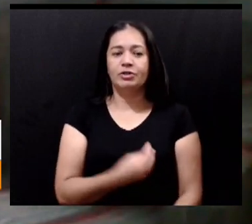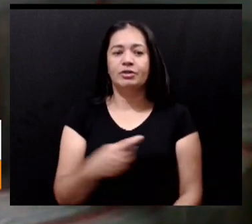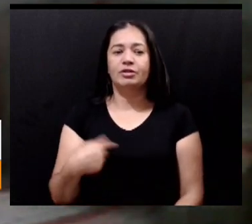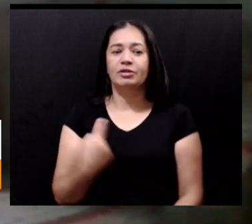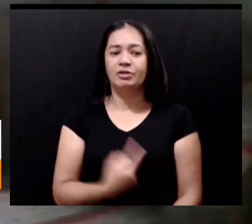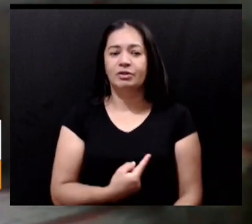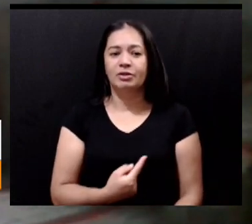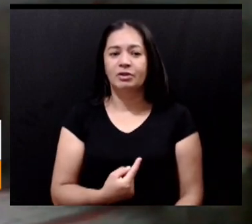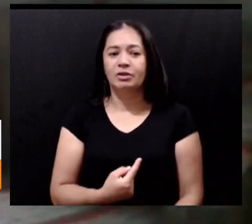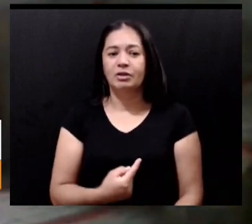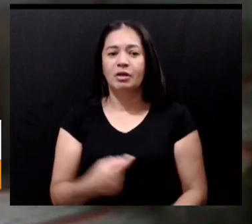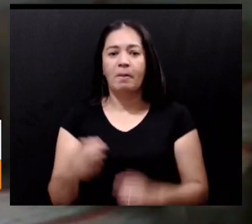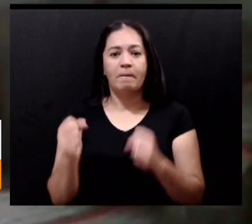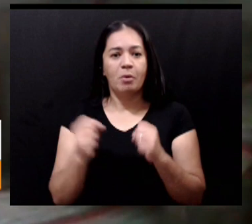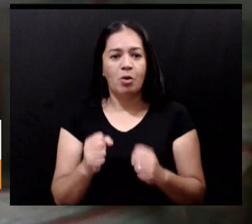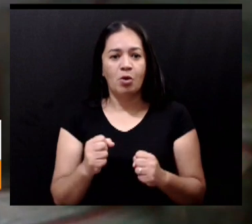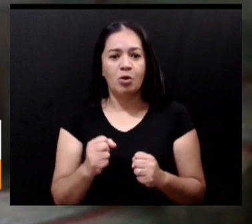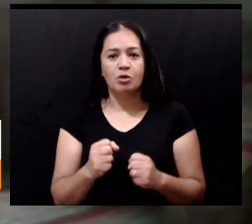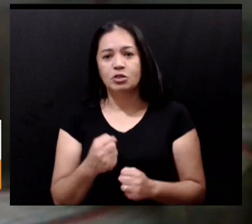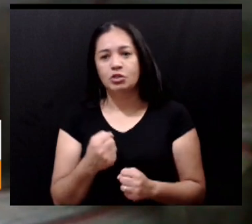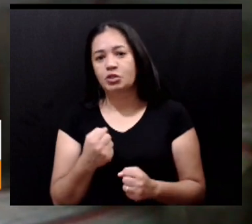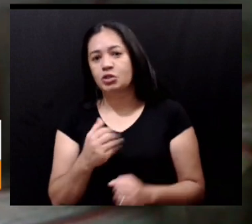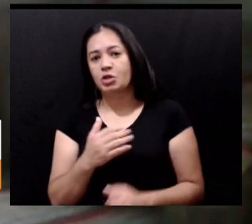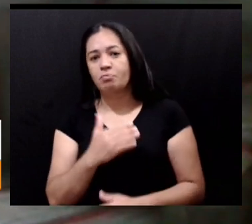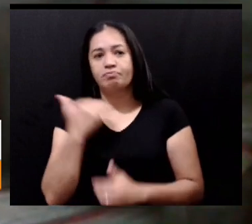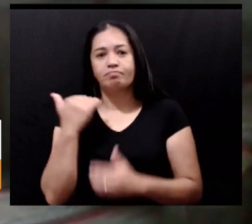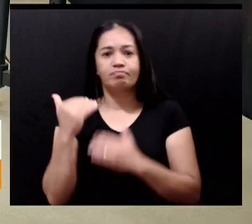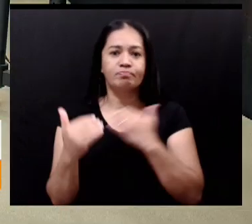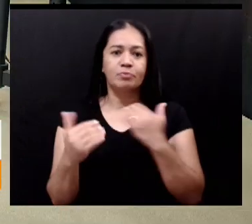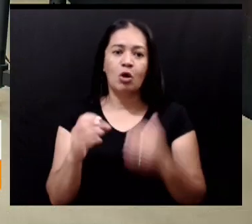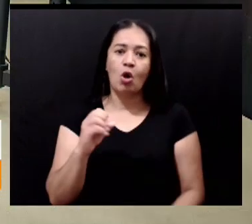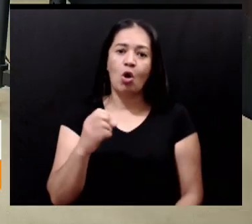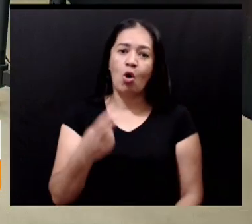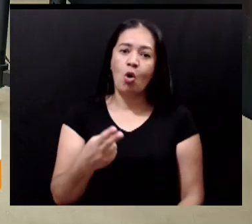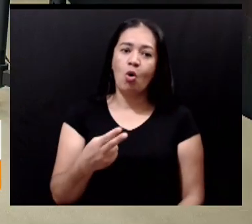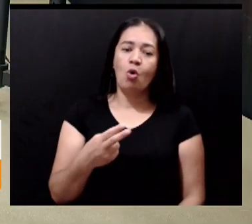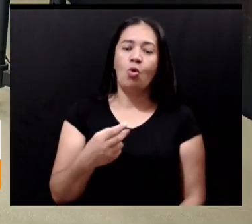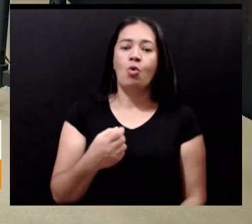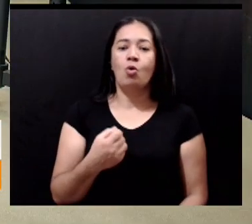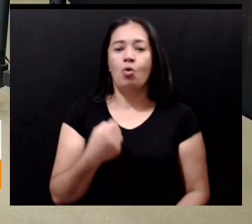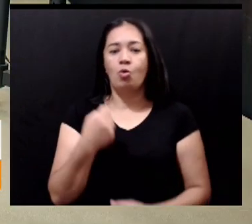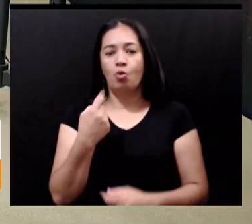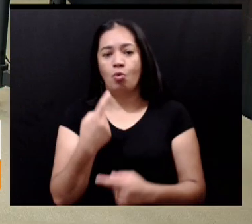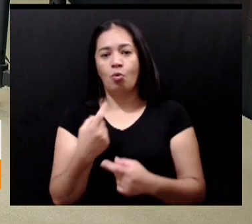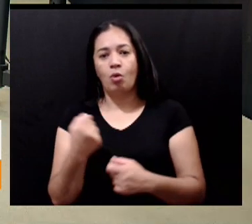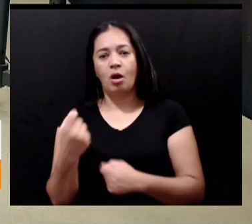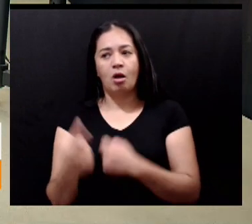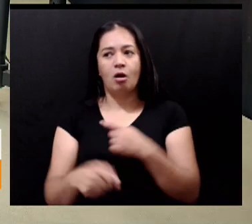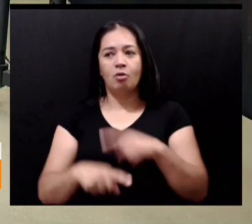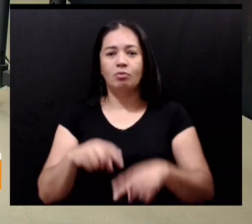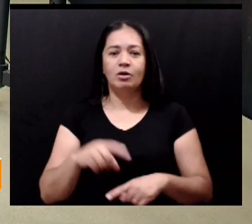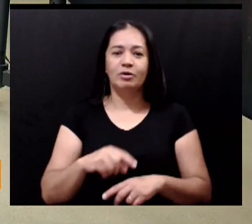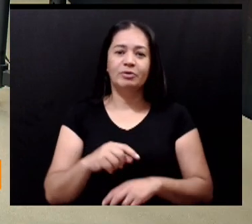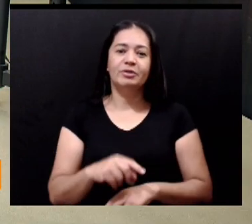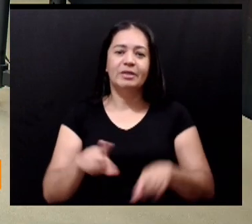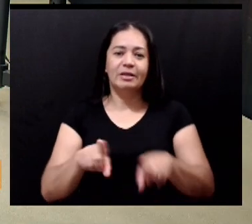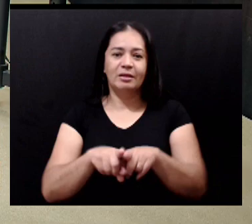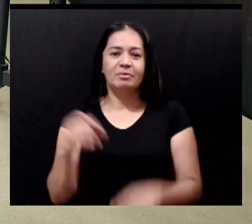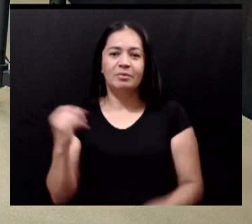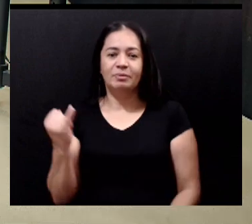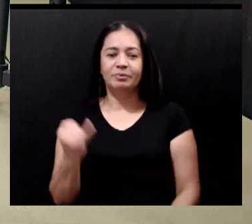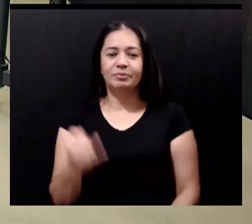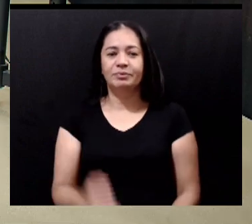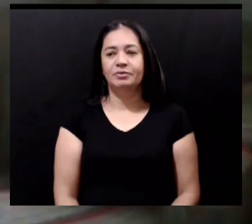perda de alguém querido, a perda de algo significativo Muito